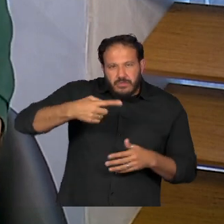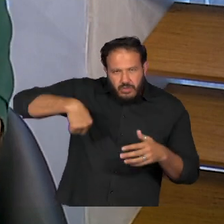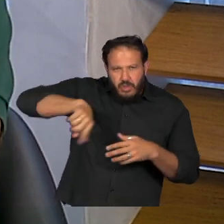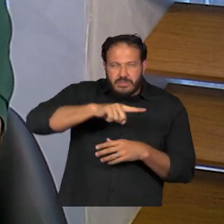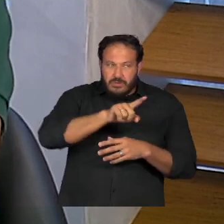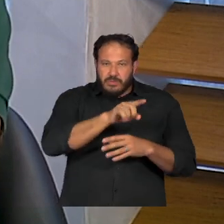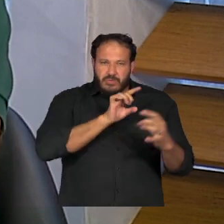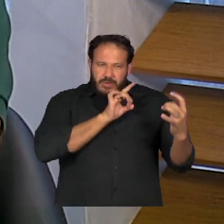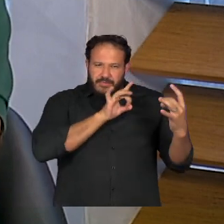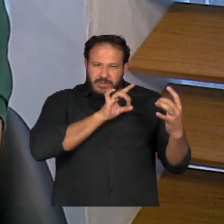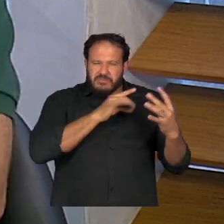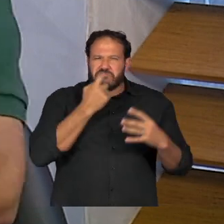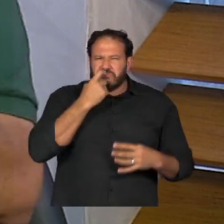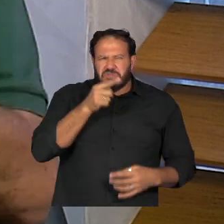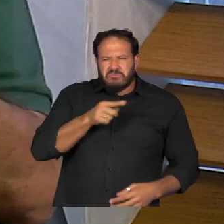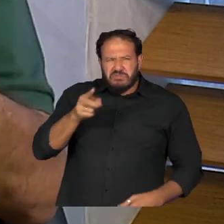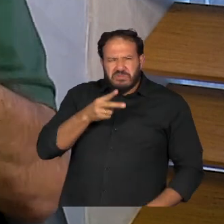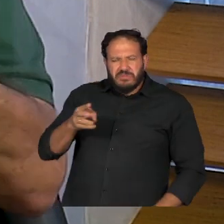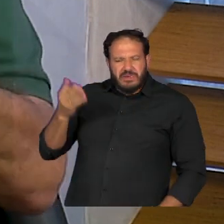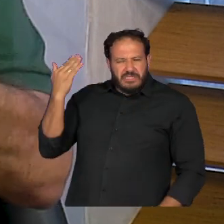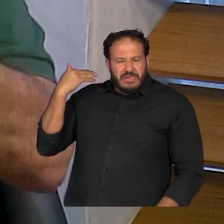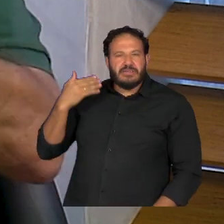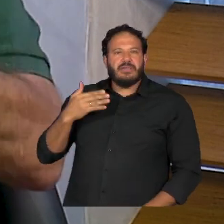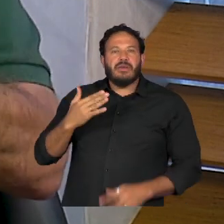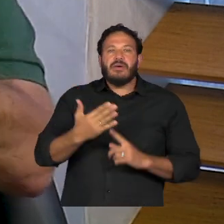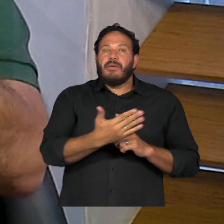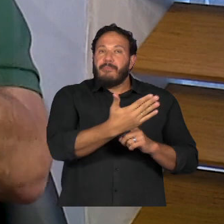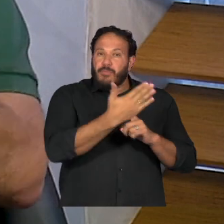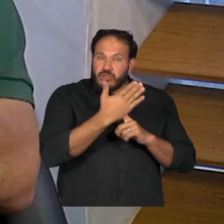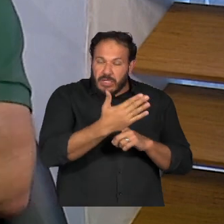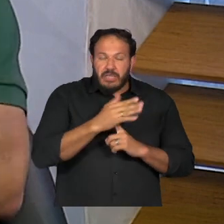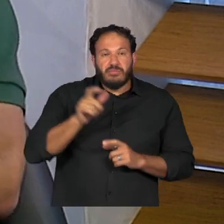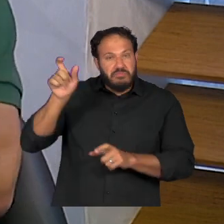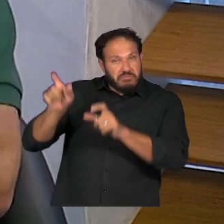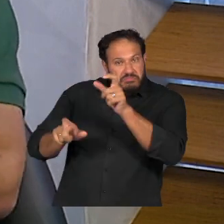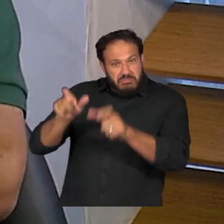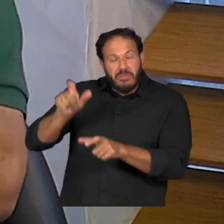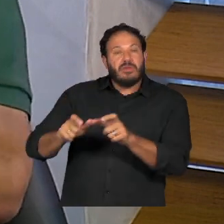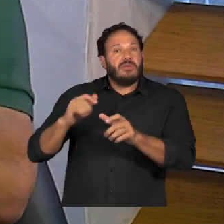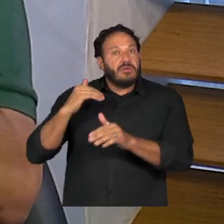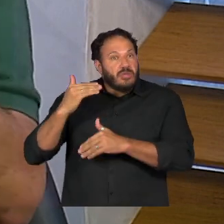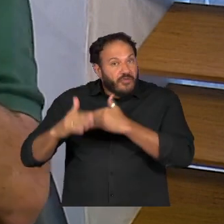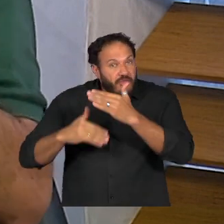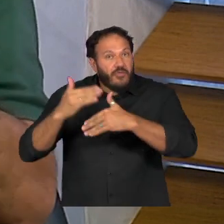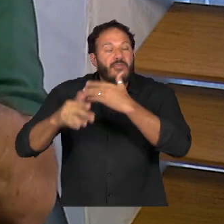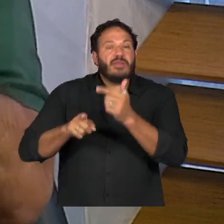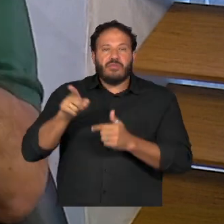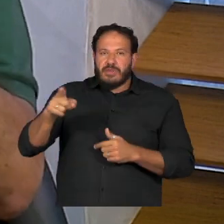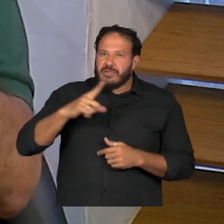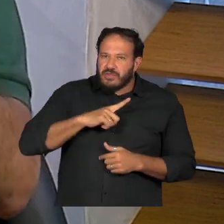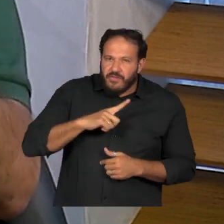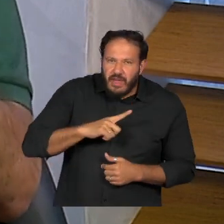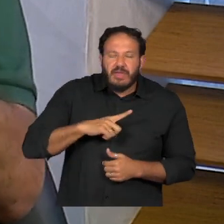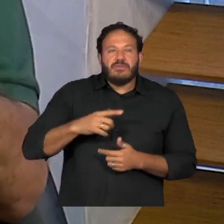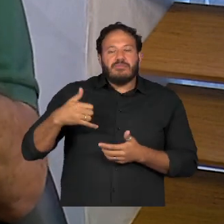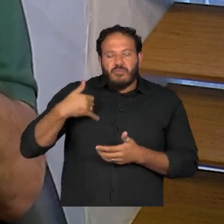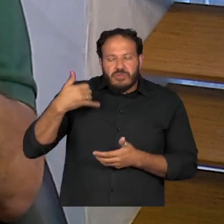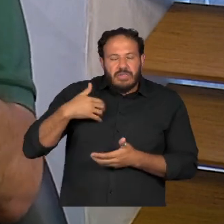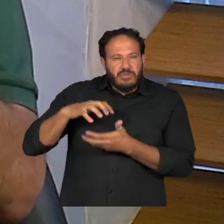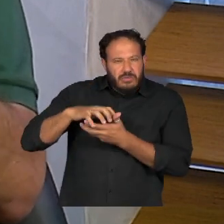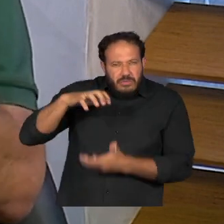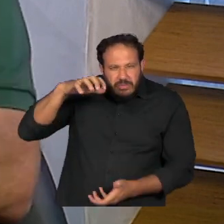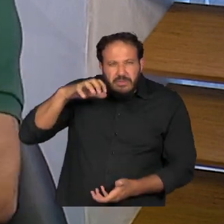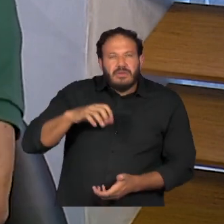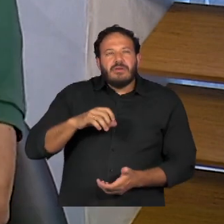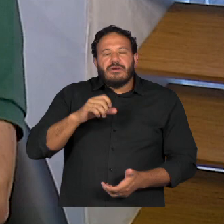há poucas semanas atrás mostrando que o desenvolvimento que eles tiveram eh os sintomas envelhecimento